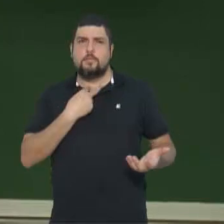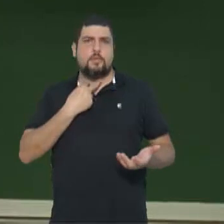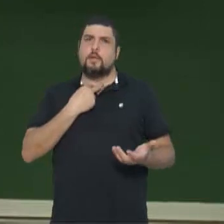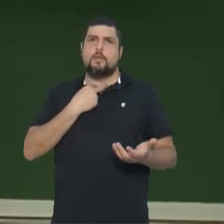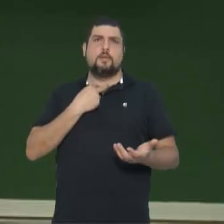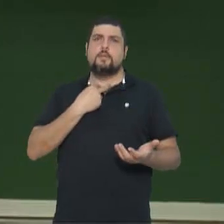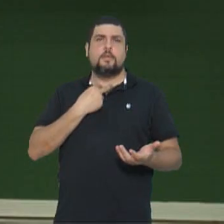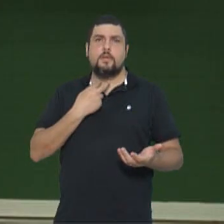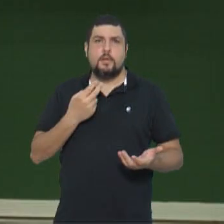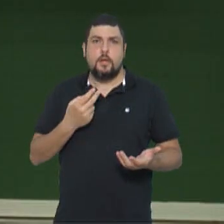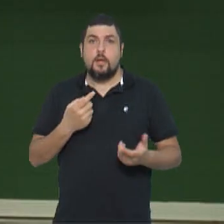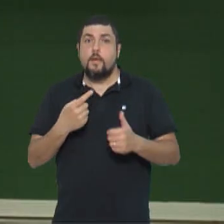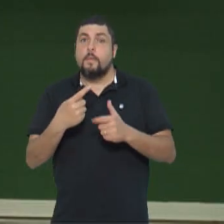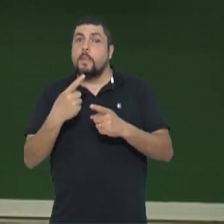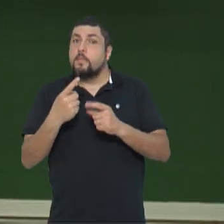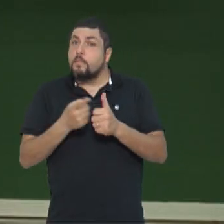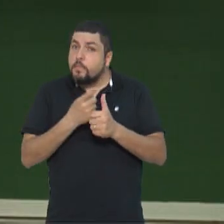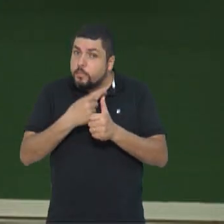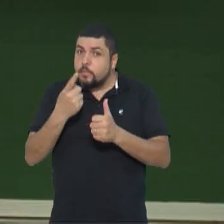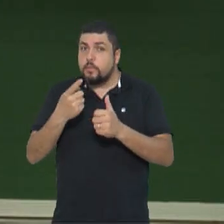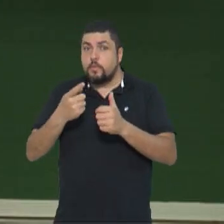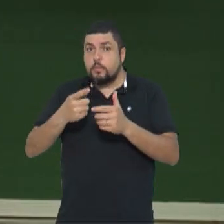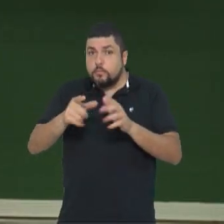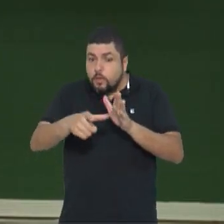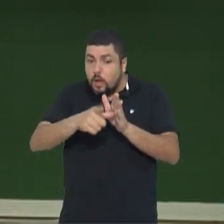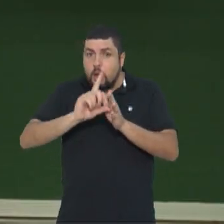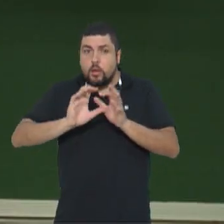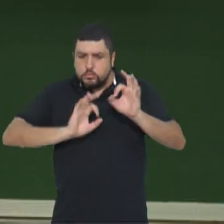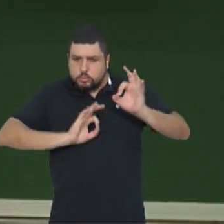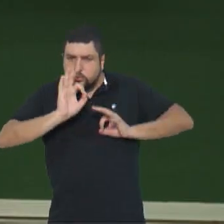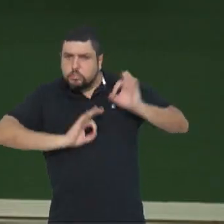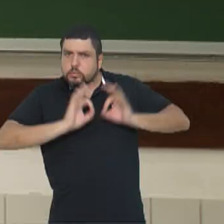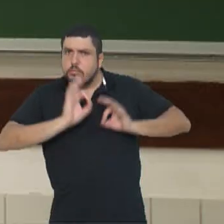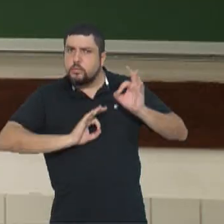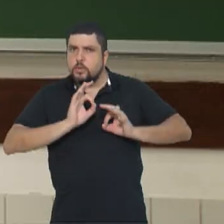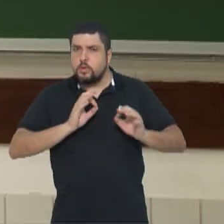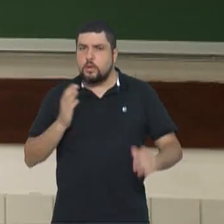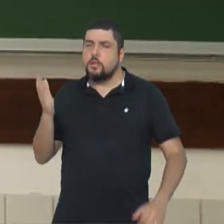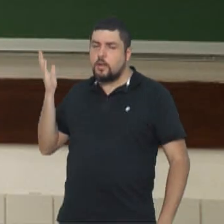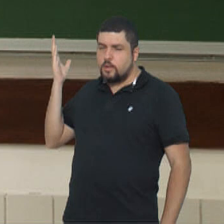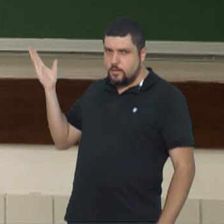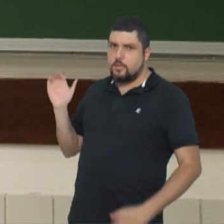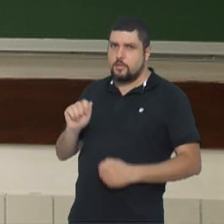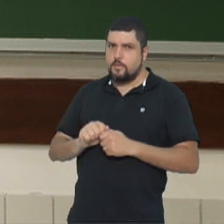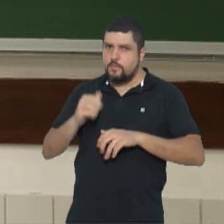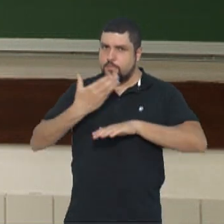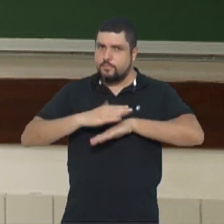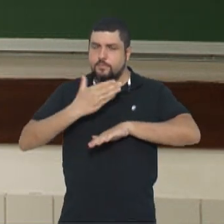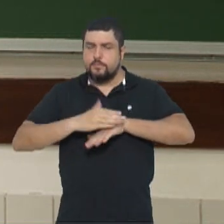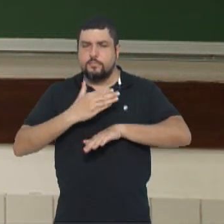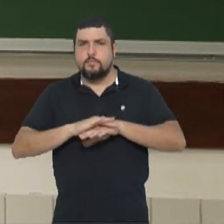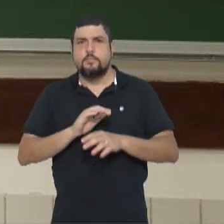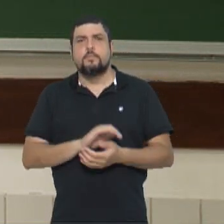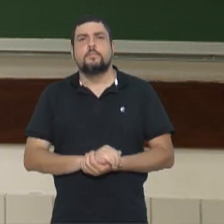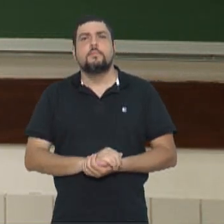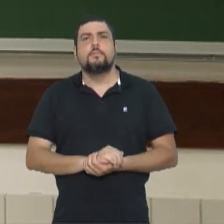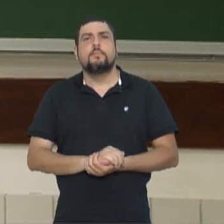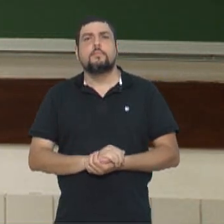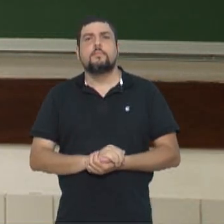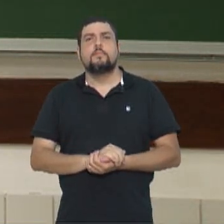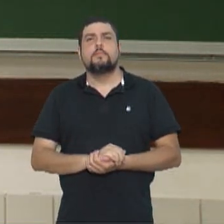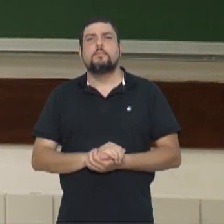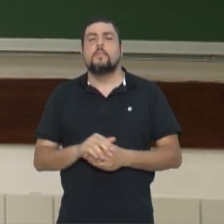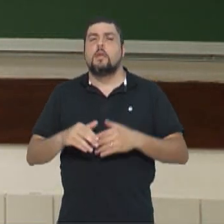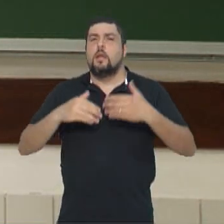um trabalho, exige um planejar. Por isso a gente está fazendo esse planejamento aqui. Belezinha? Vamos continuar? Informações de análise